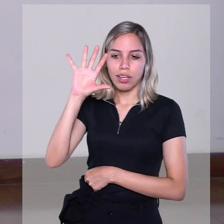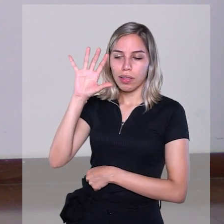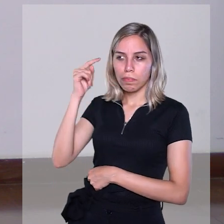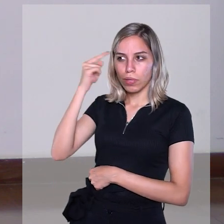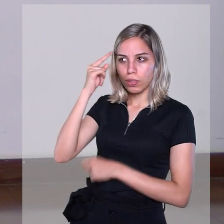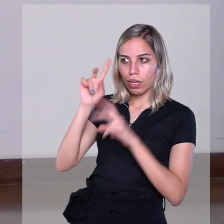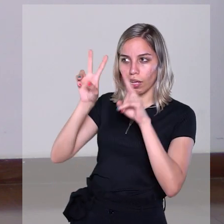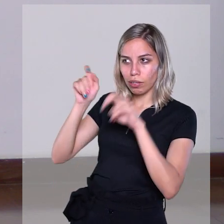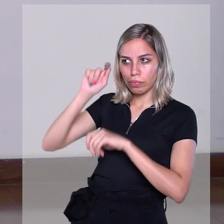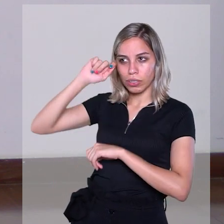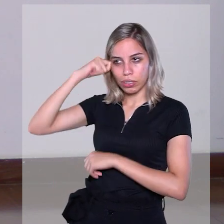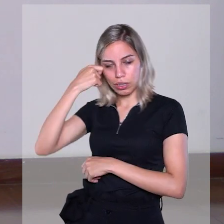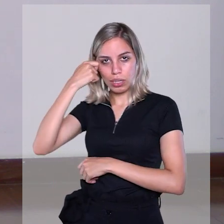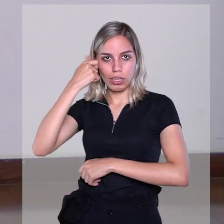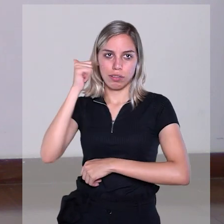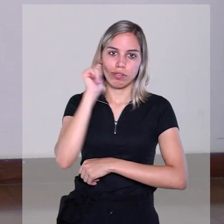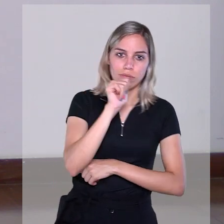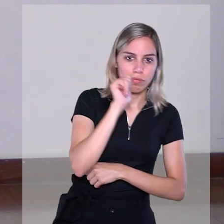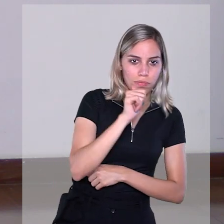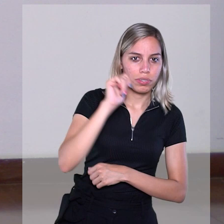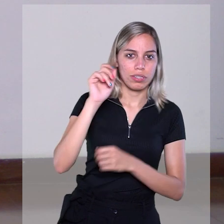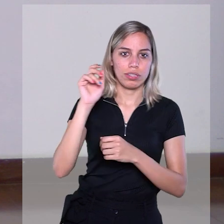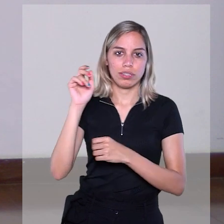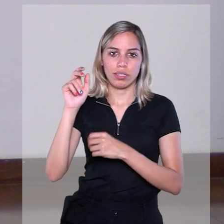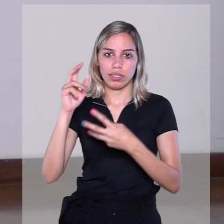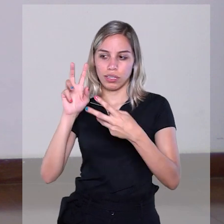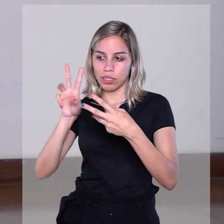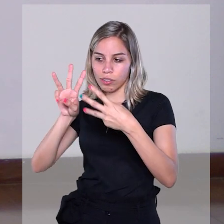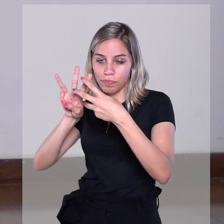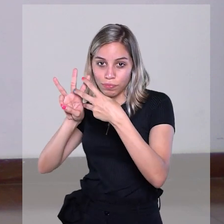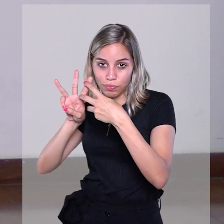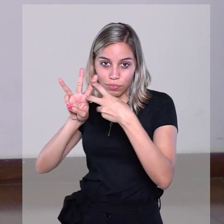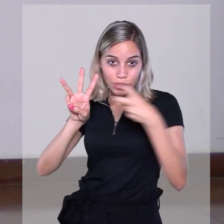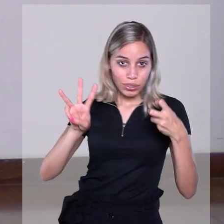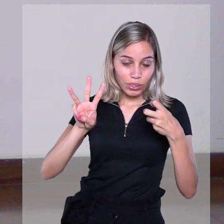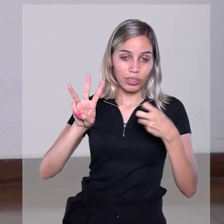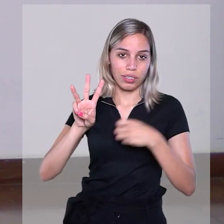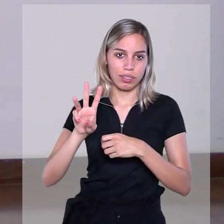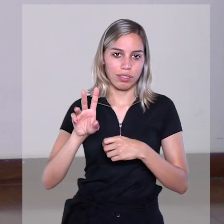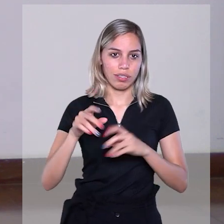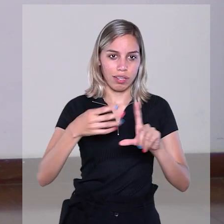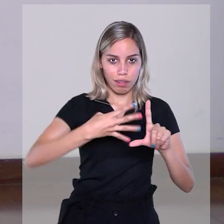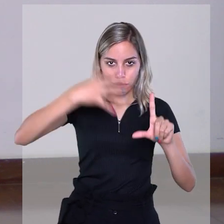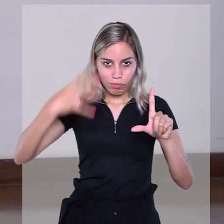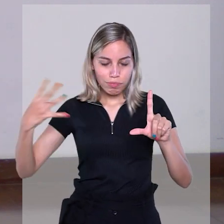pensar nas mulheres, vamos pensar na população LGBT. Então é algo que, ainda bem que você acordou a tempo,